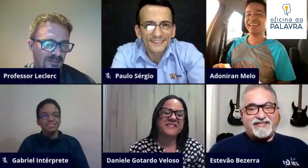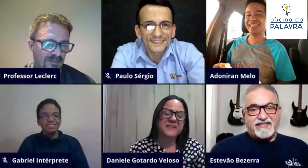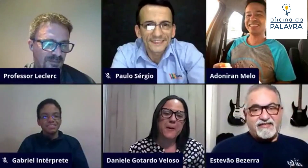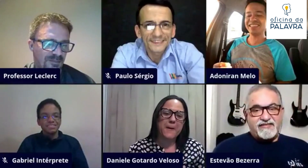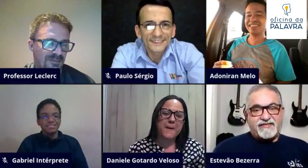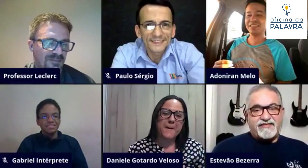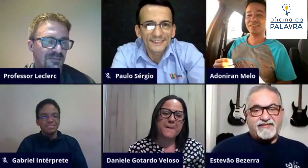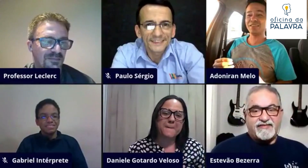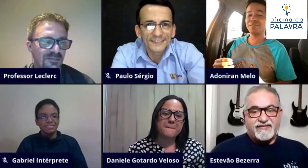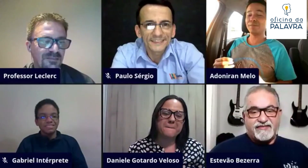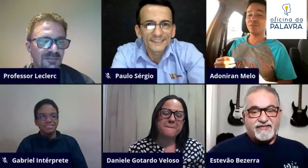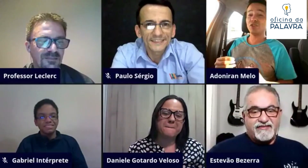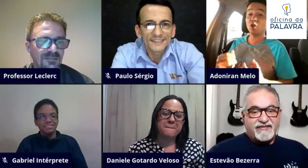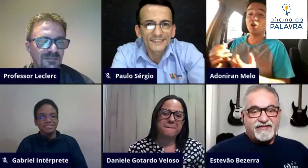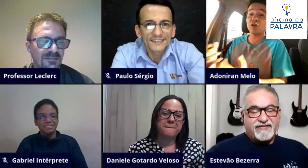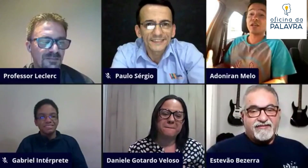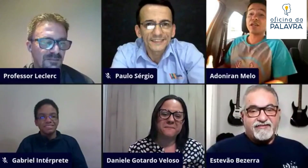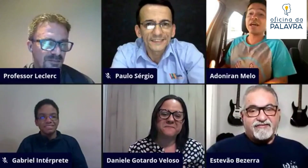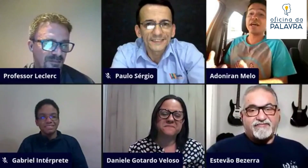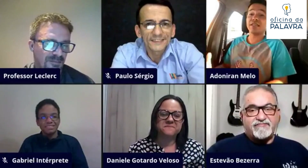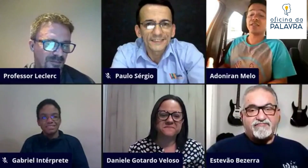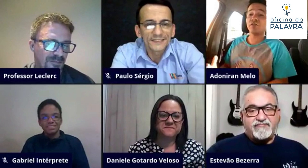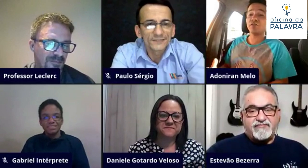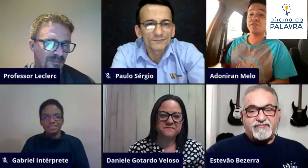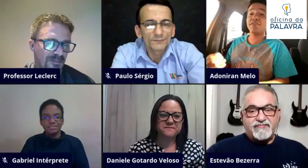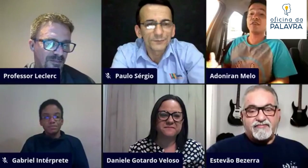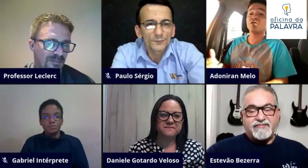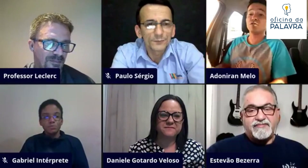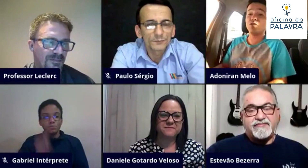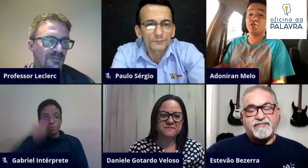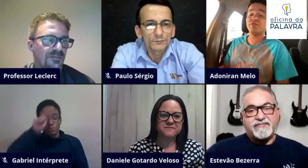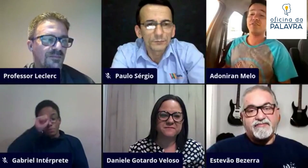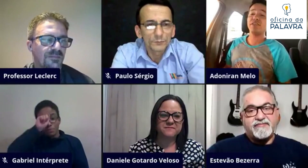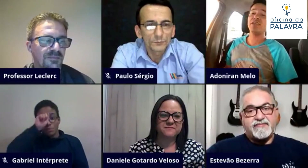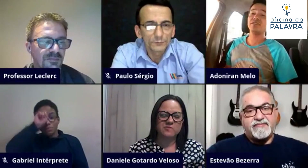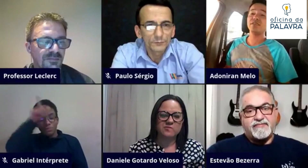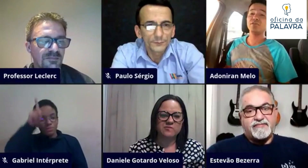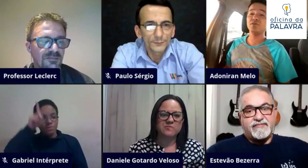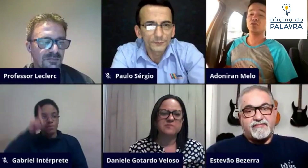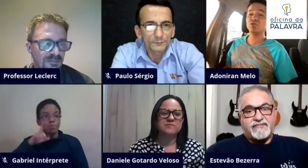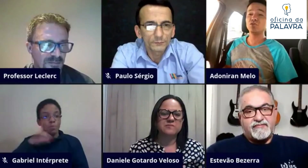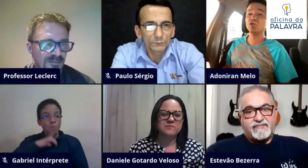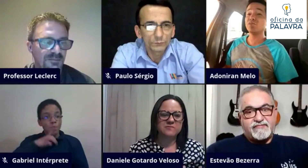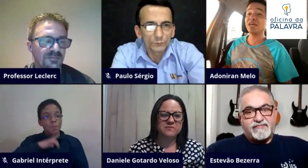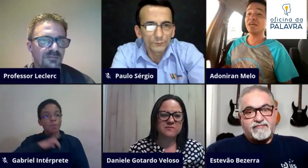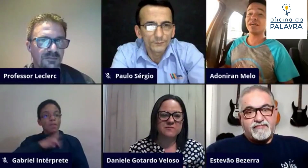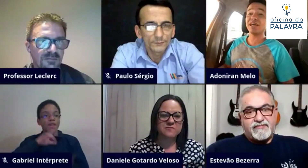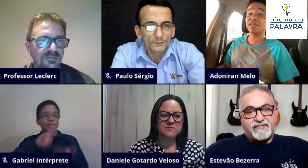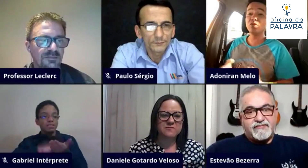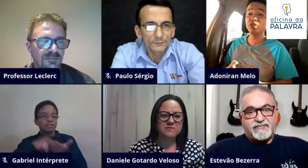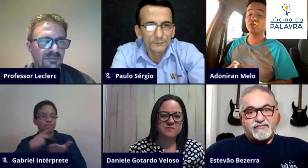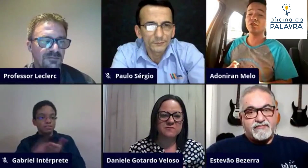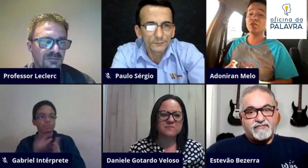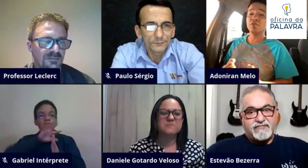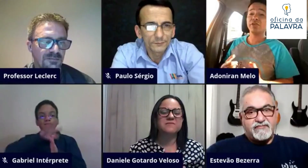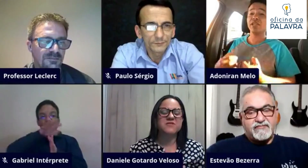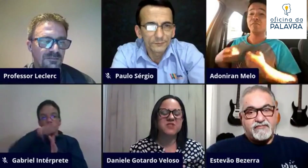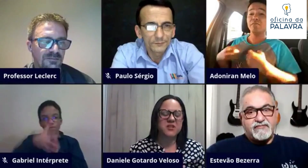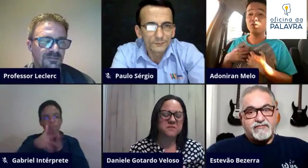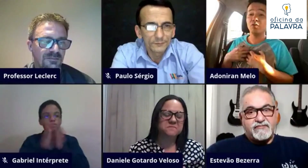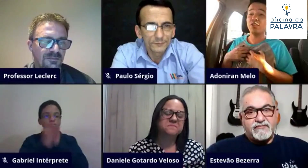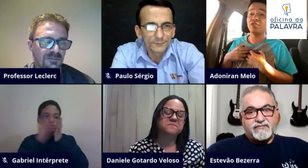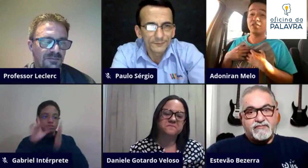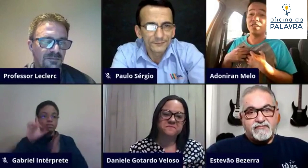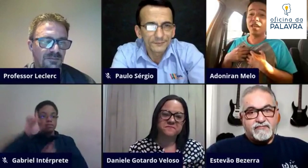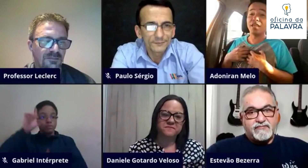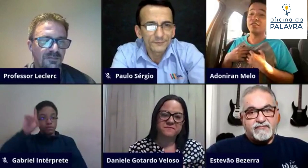ideia é de colocar, talvez, versões diferentes na mão do surdo me agrada muito, porque na